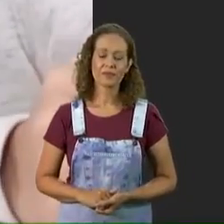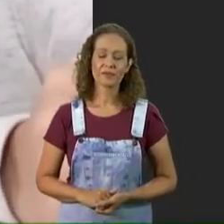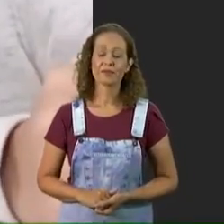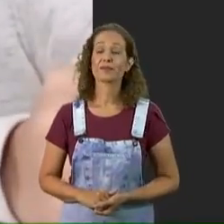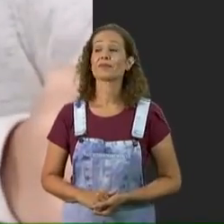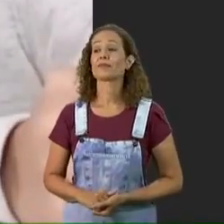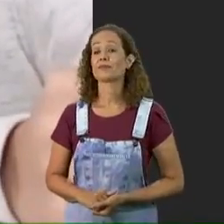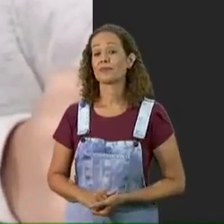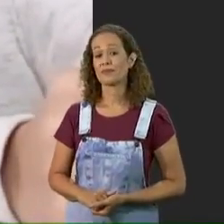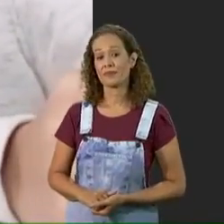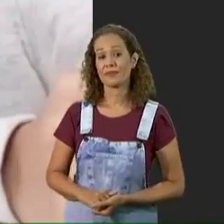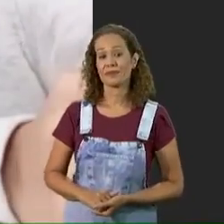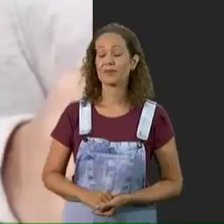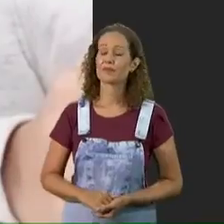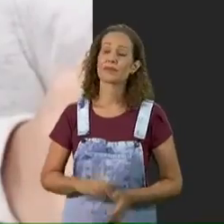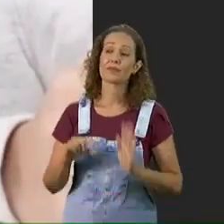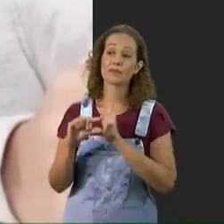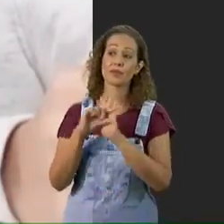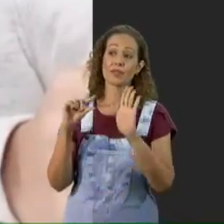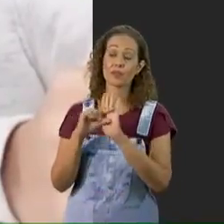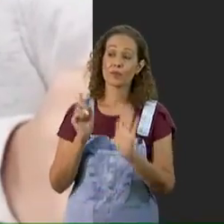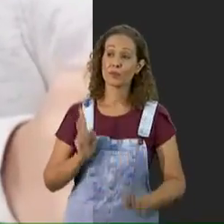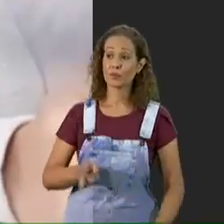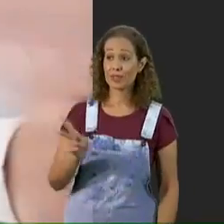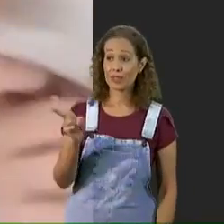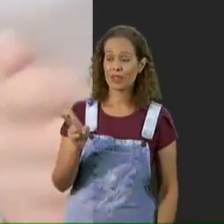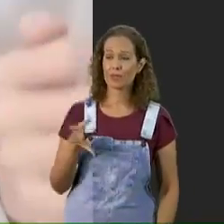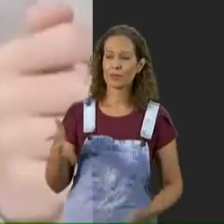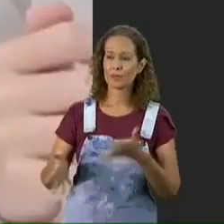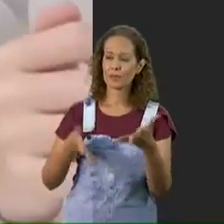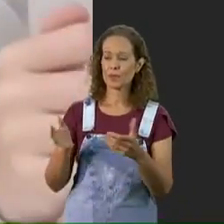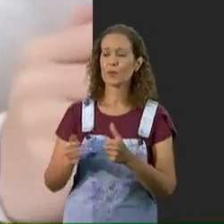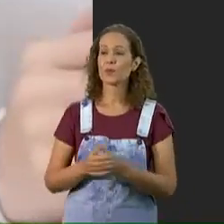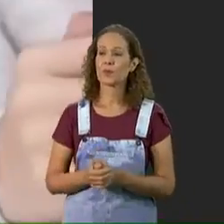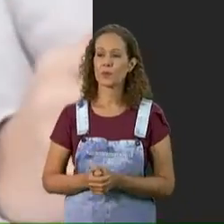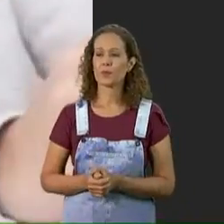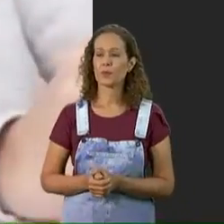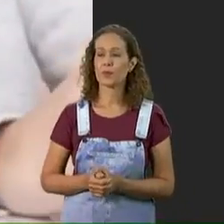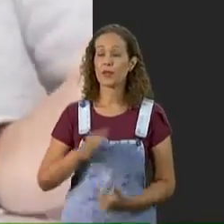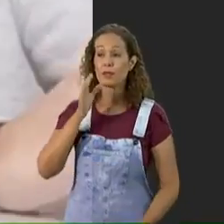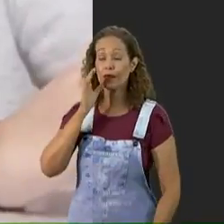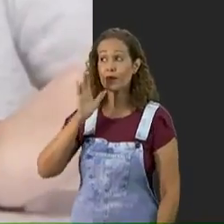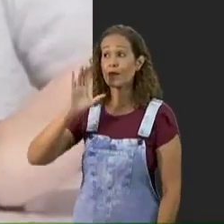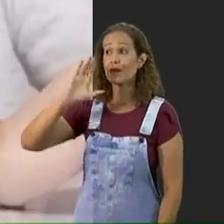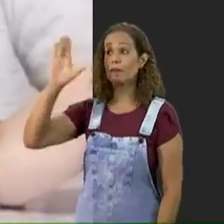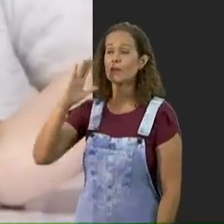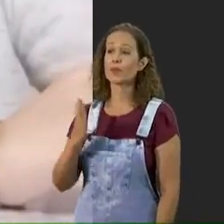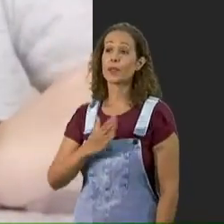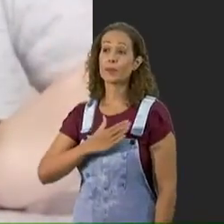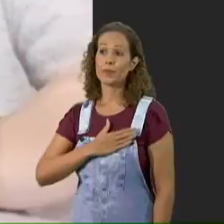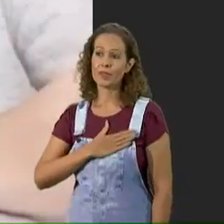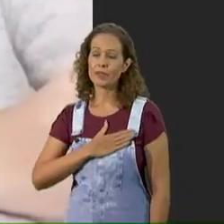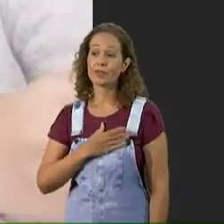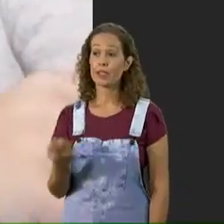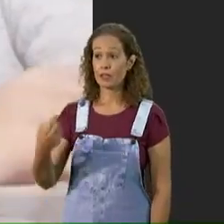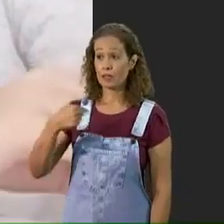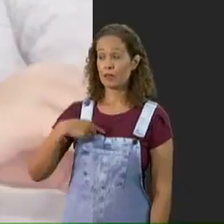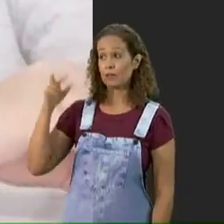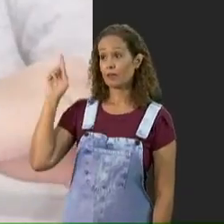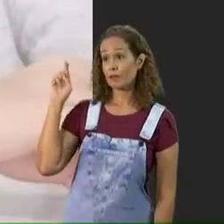Ah, vamos falar daquele que a gente fala sempre. Clama a mim e responder-te-ei